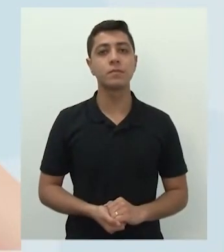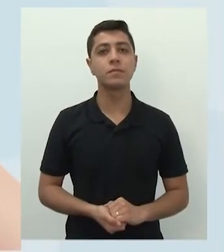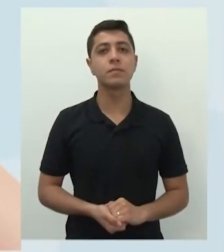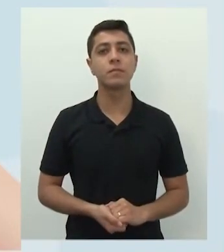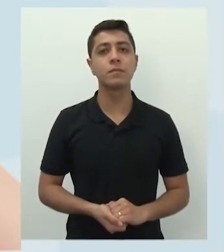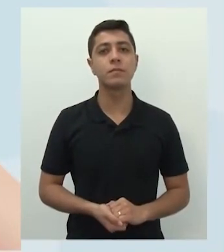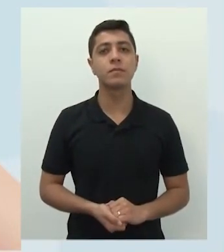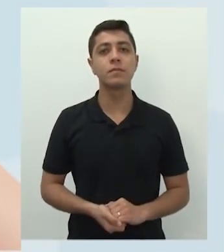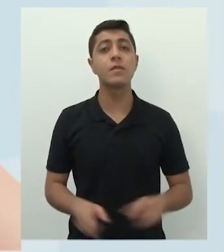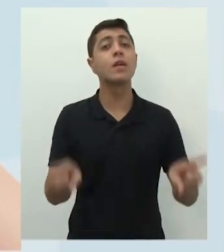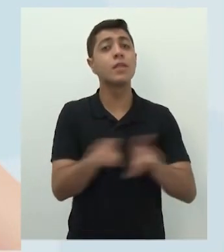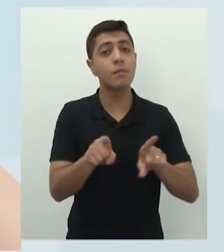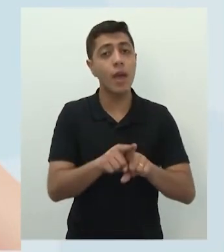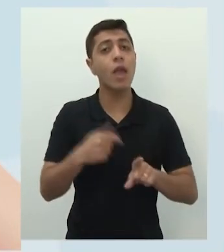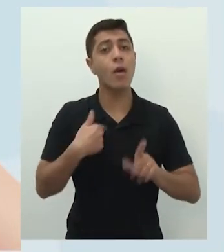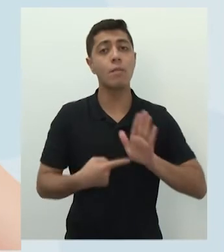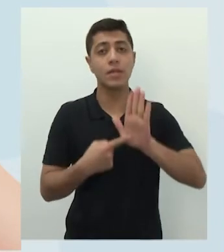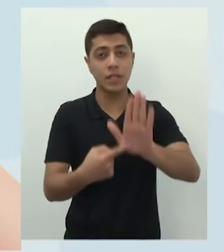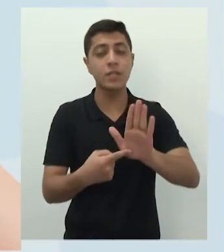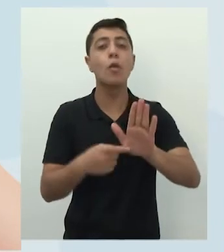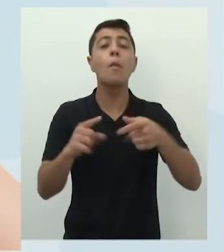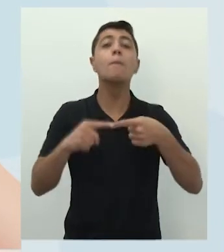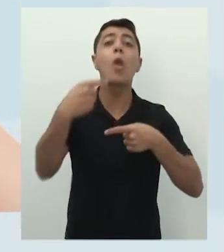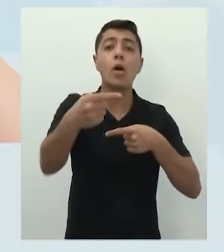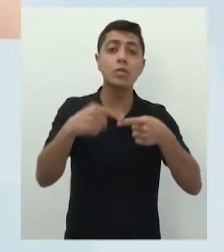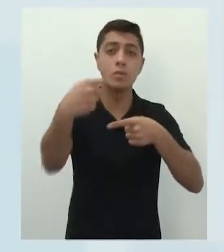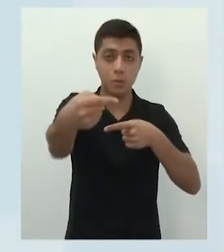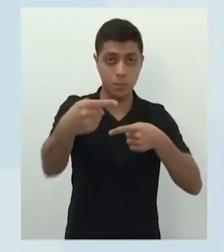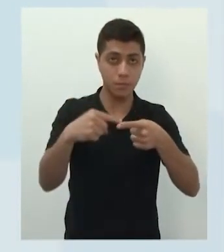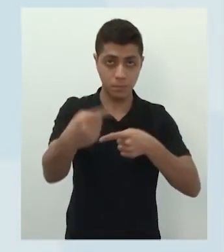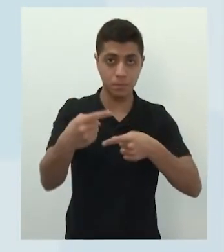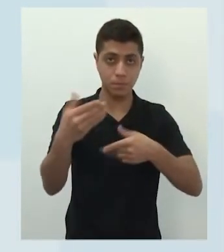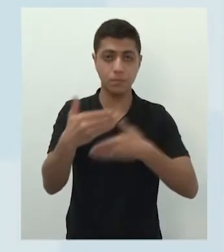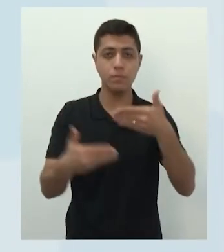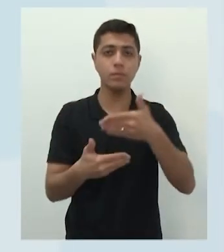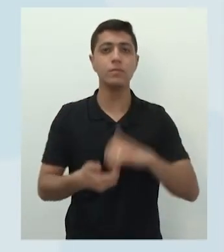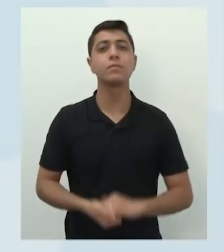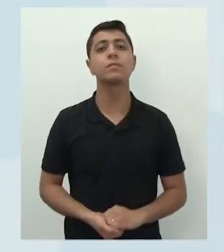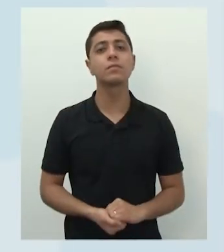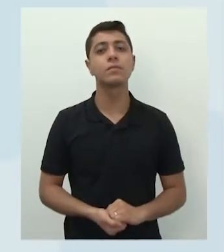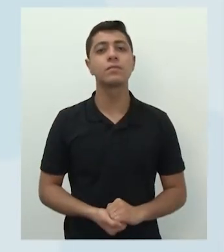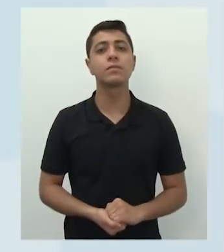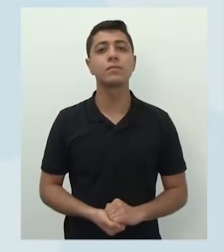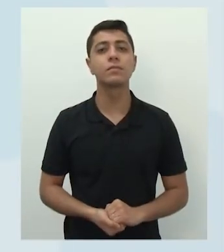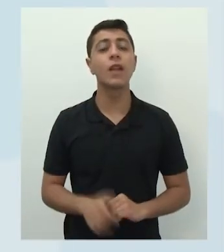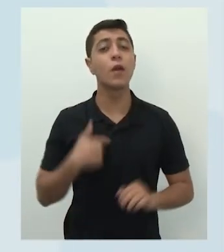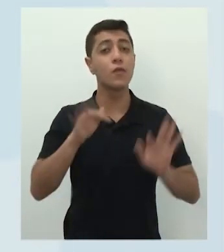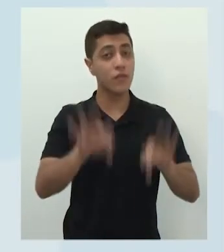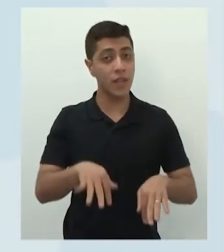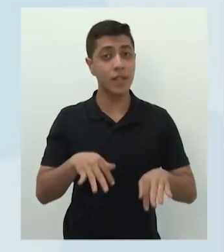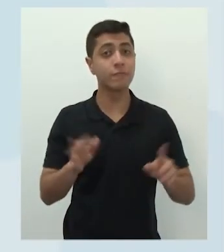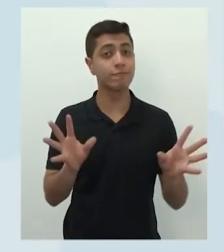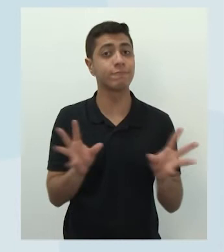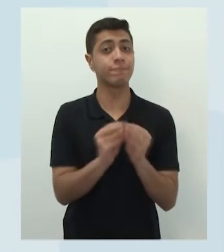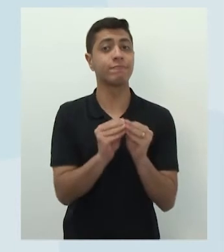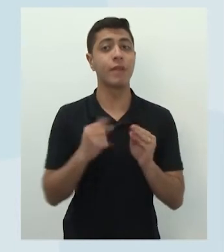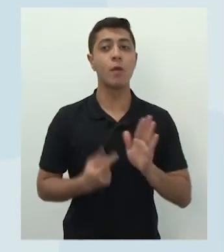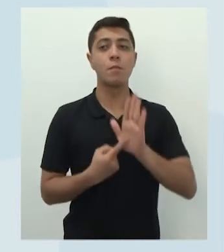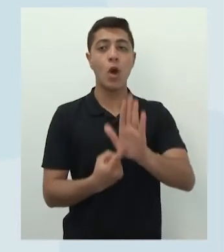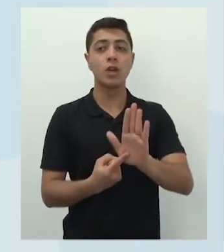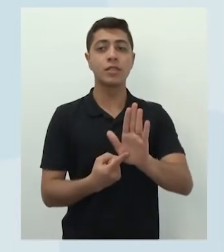de elétrica, diferente de quando você estivesse tendo uma aula presencial comigo. Então também conversem isso com os